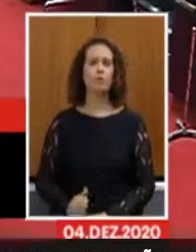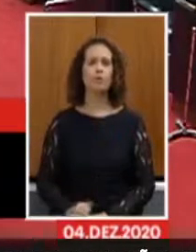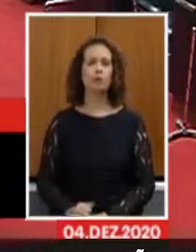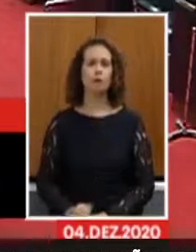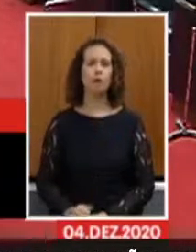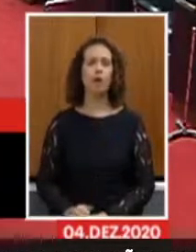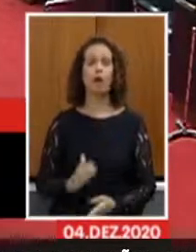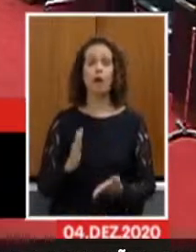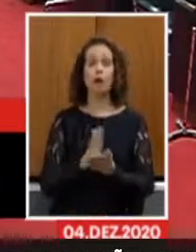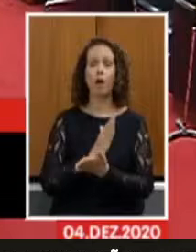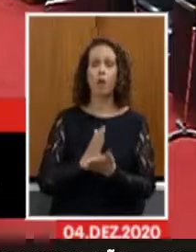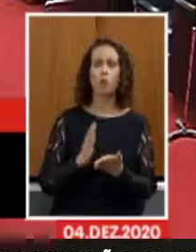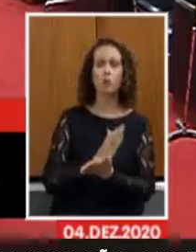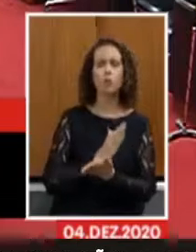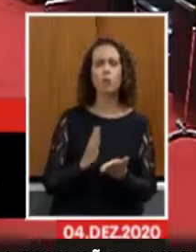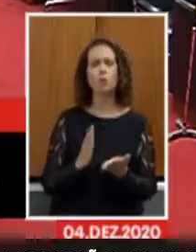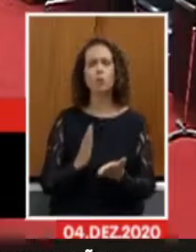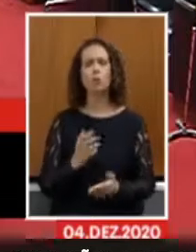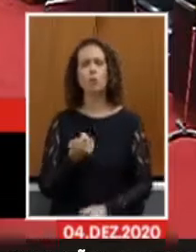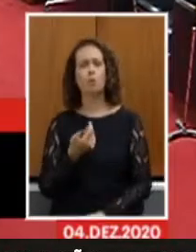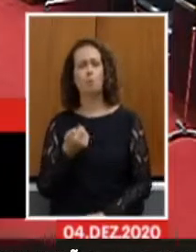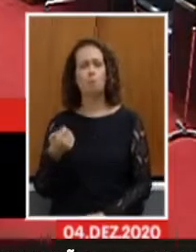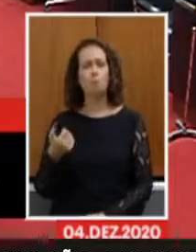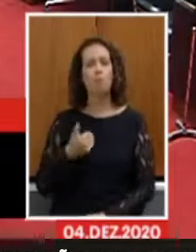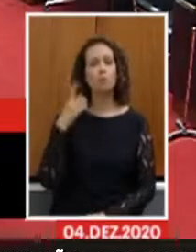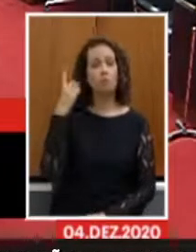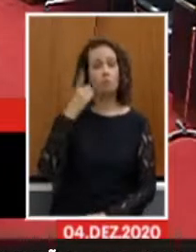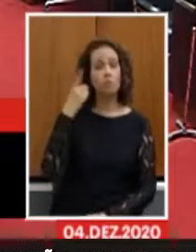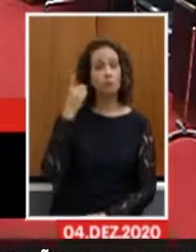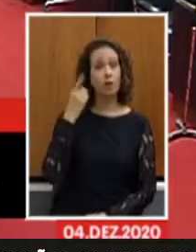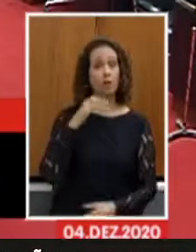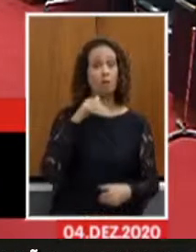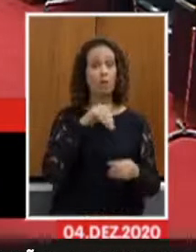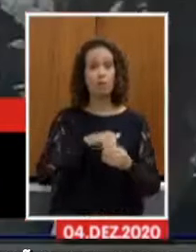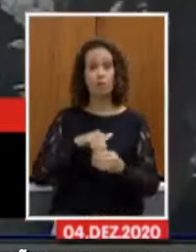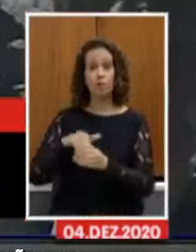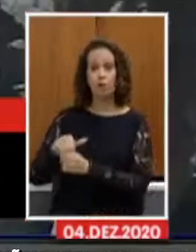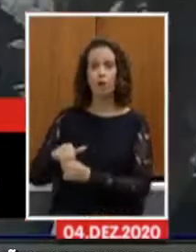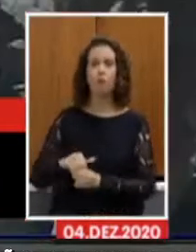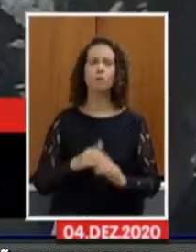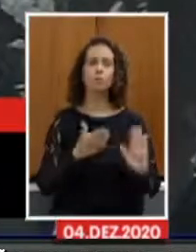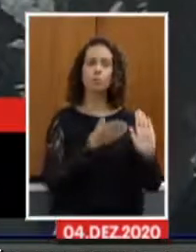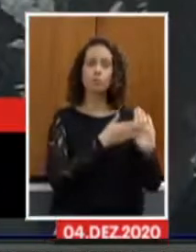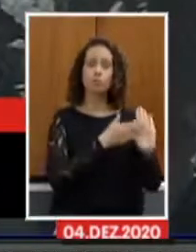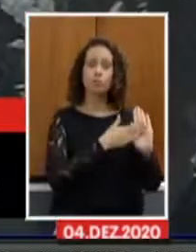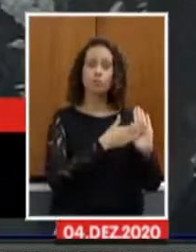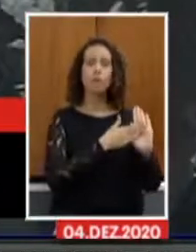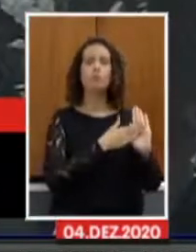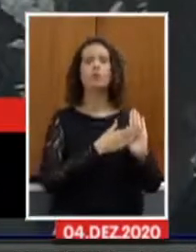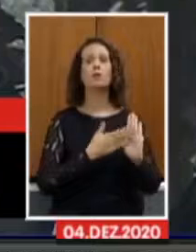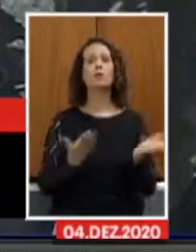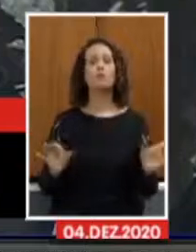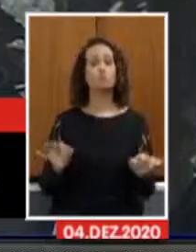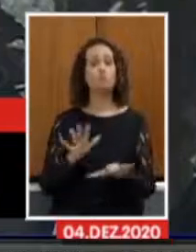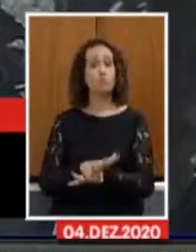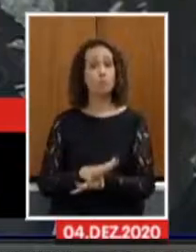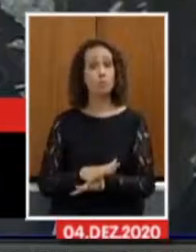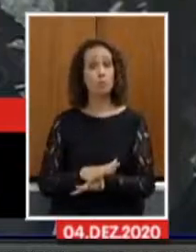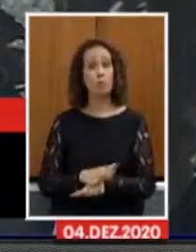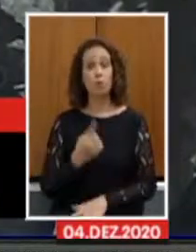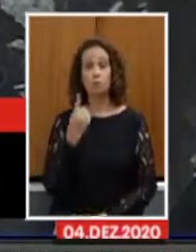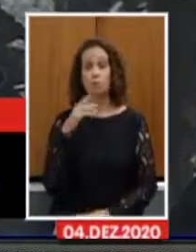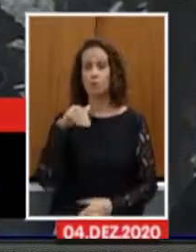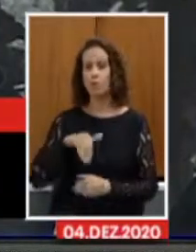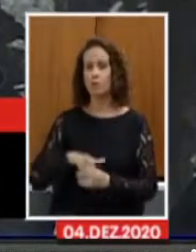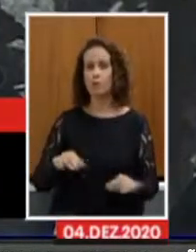pequeno de deputados votando para que nós possamos aprovar todos os requerimentos de redação final que serão votados em turno único. Portanto,